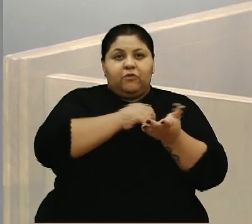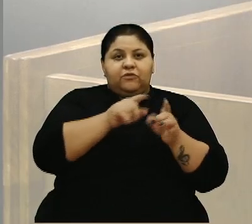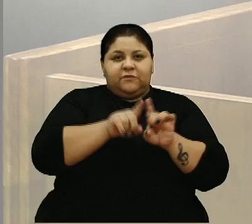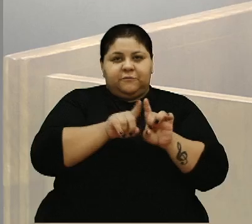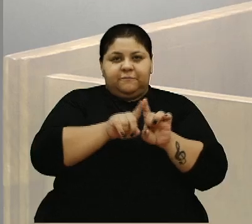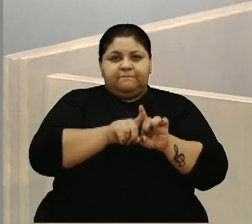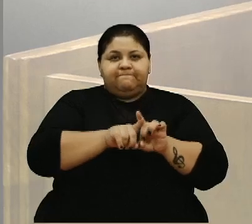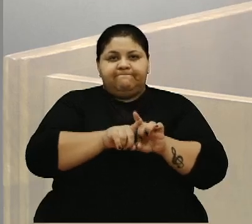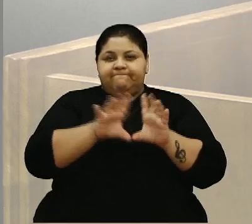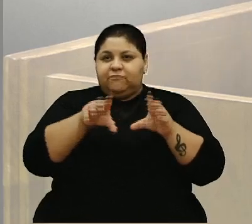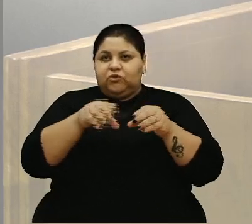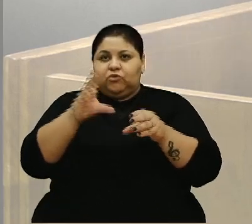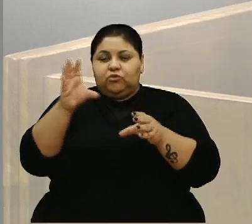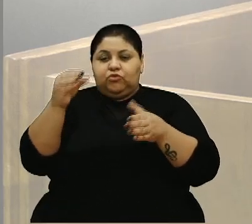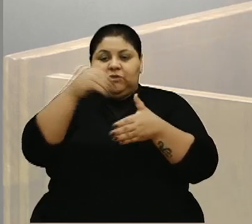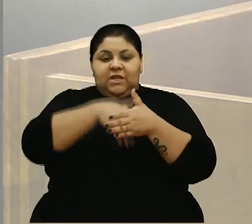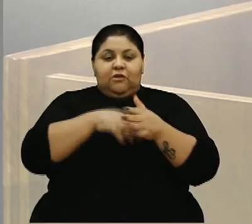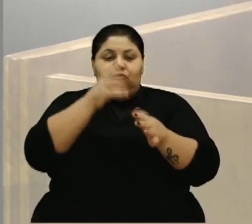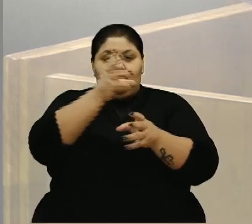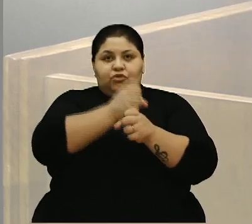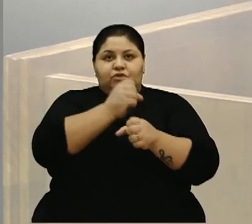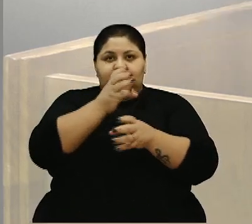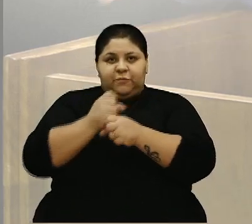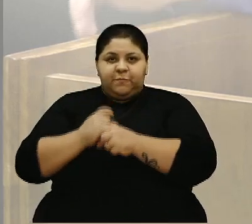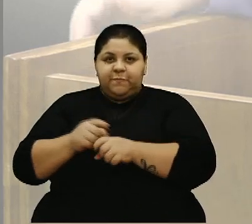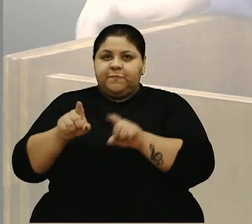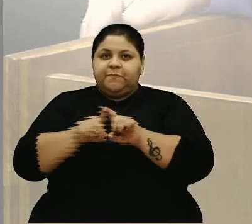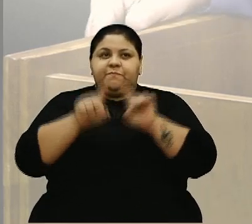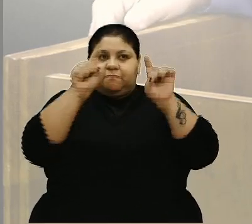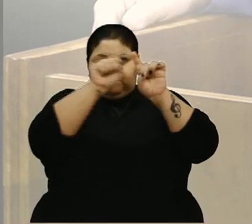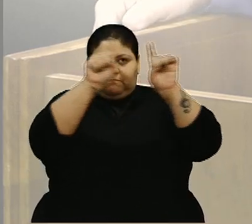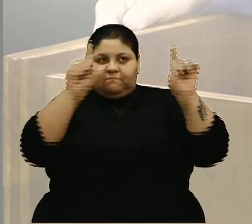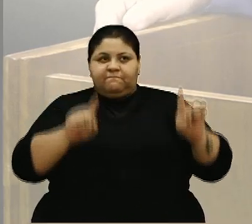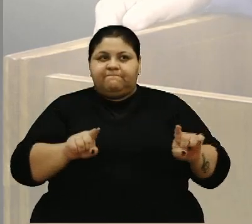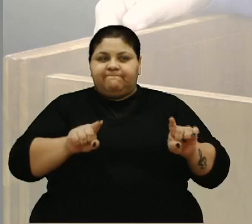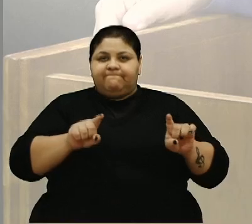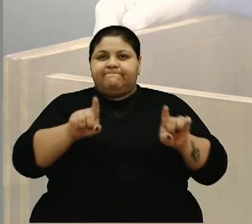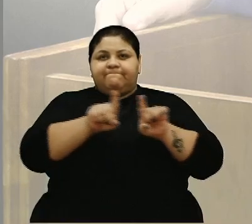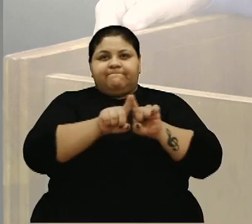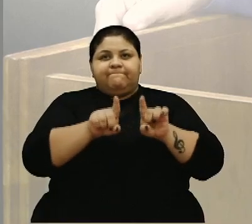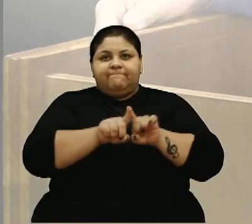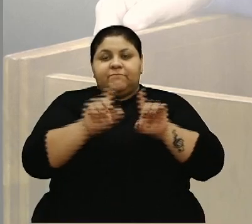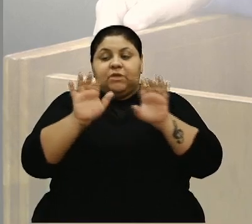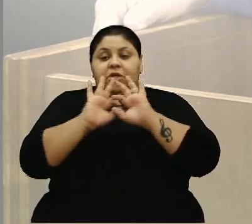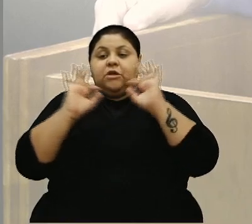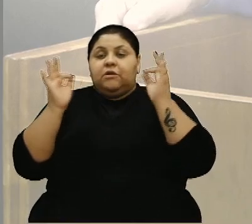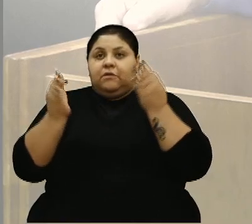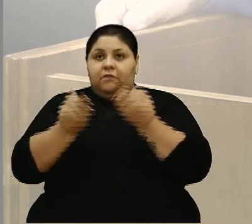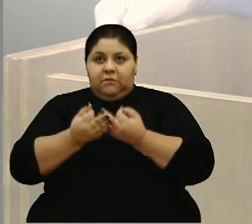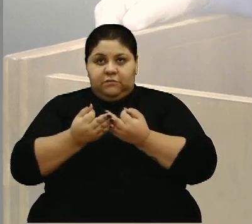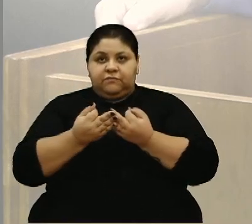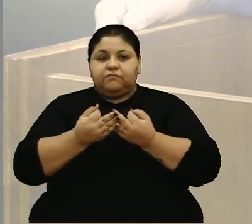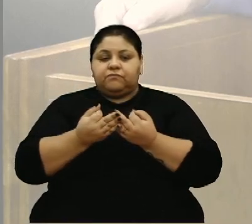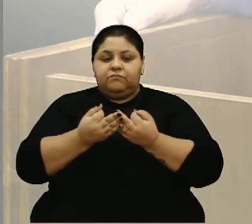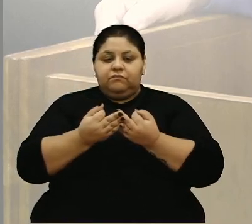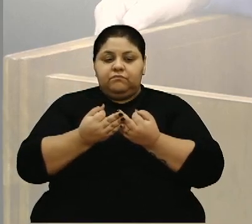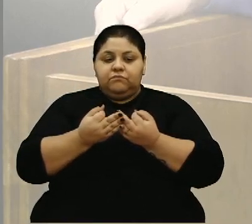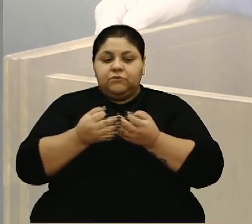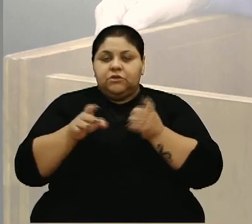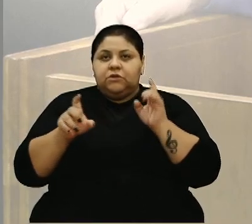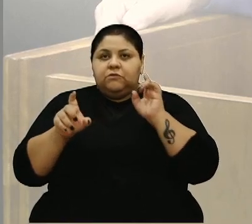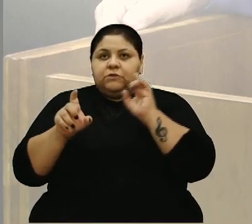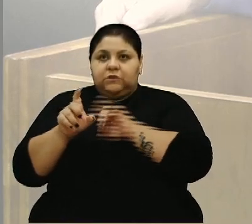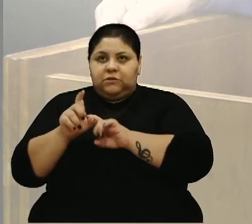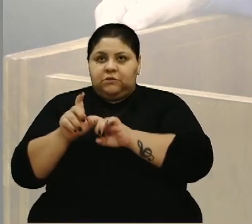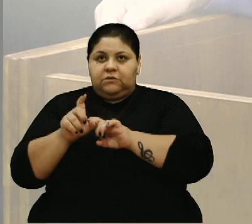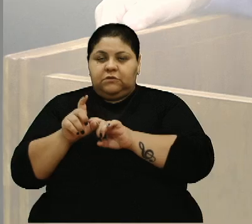está na conta, fora todos os funcionários que eles têm que manter. Isso são famílias e famílias que dependem